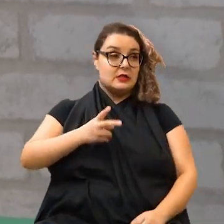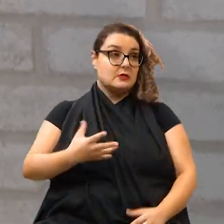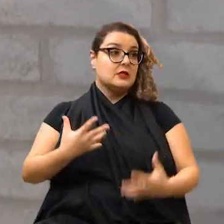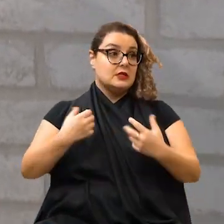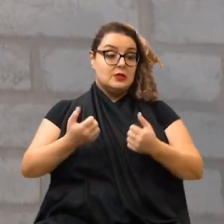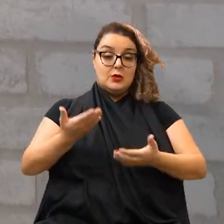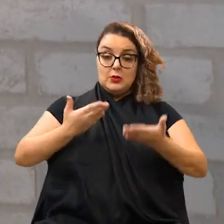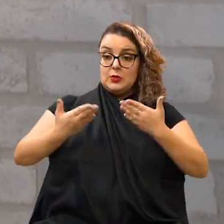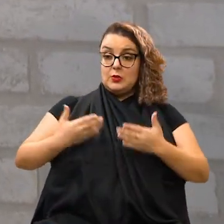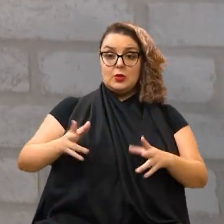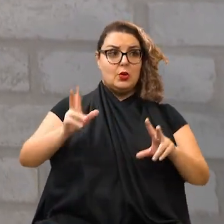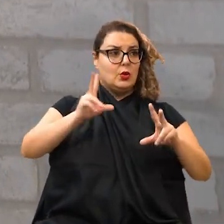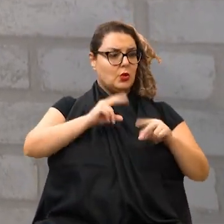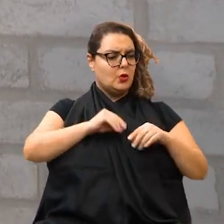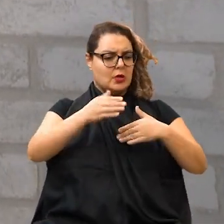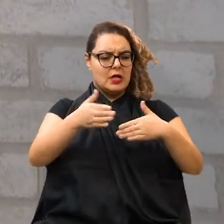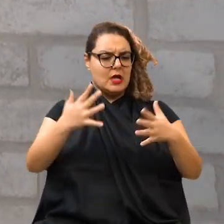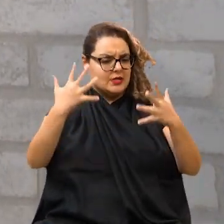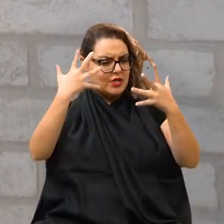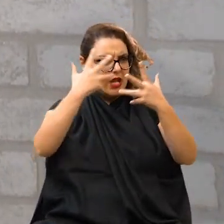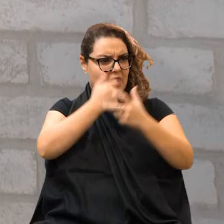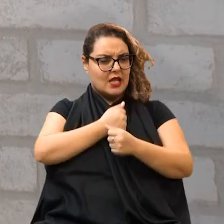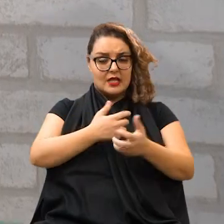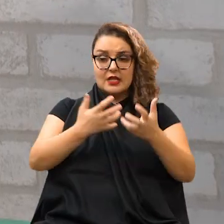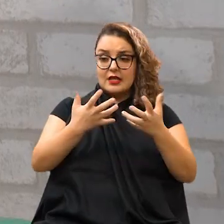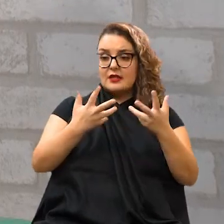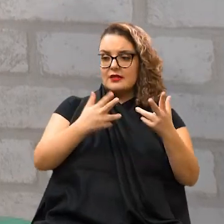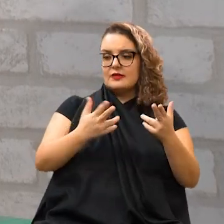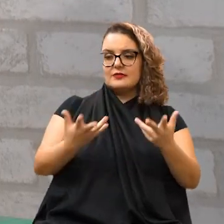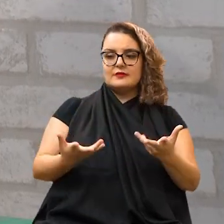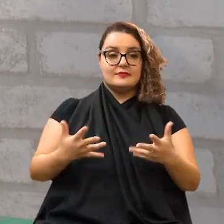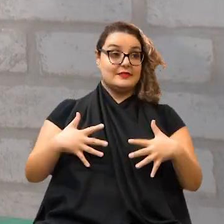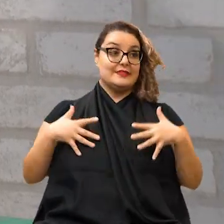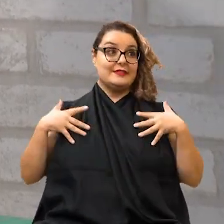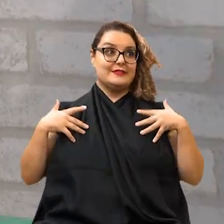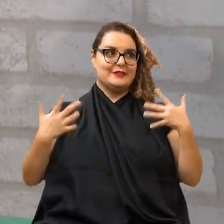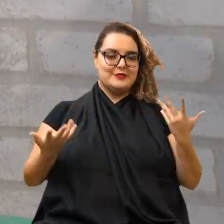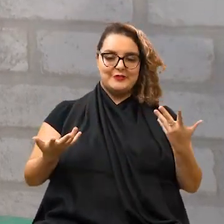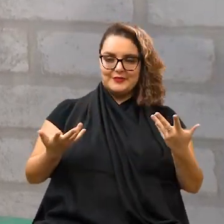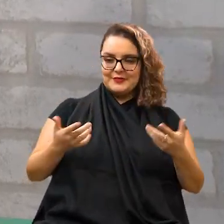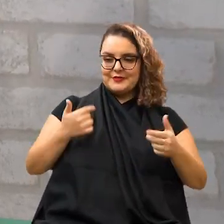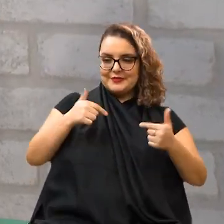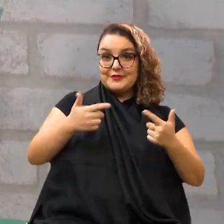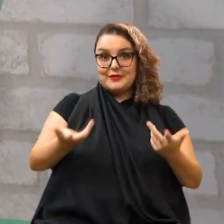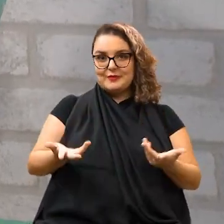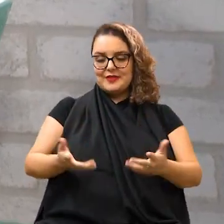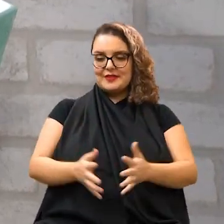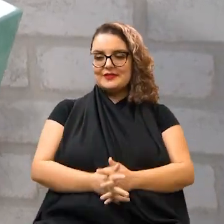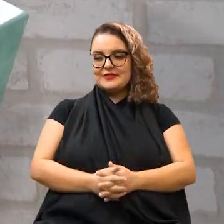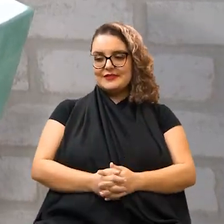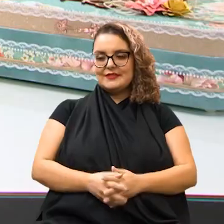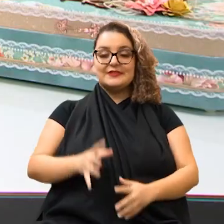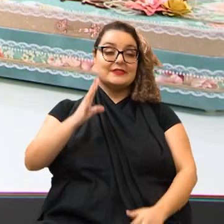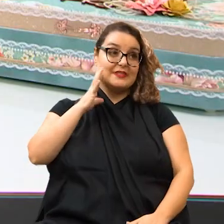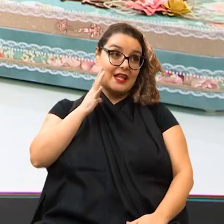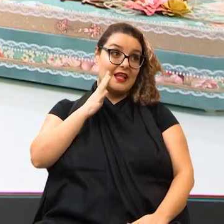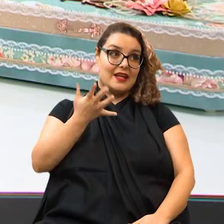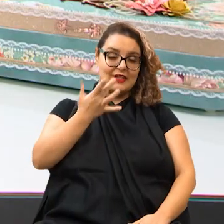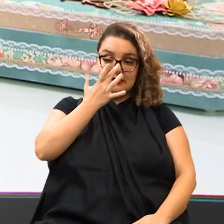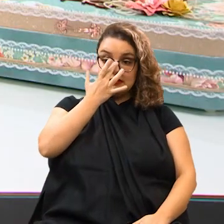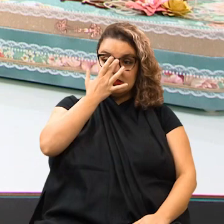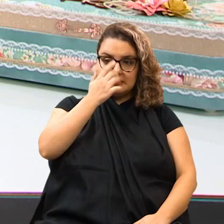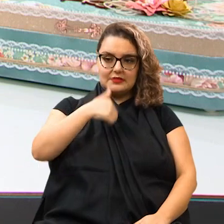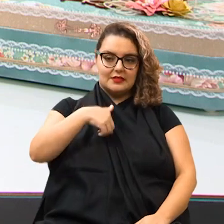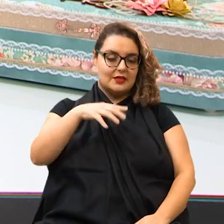De cada vez que você recebe uma elogia, a pessoa fala, nossa, que caixa linda, quero uma dessas. Aí você fica tão orgulhosa, né, do seu trabalho, que é tão